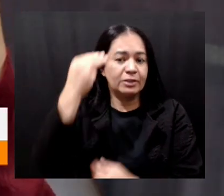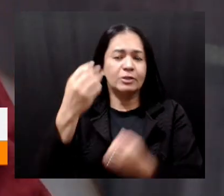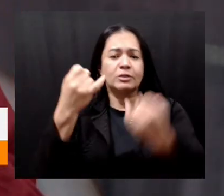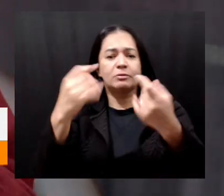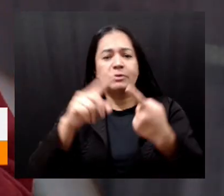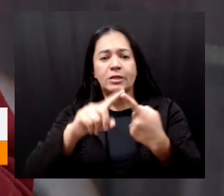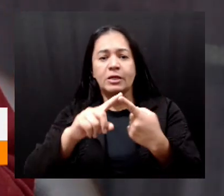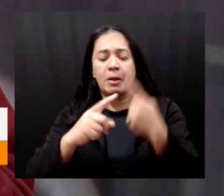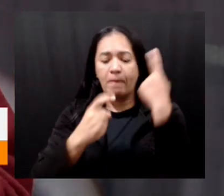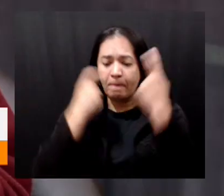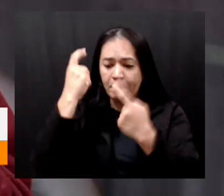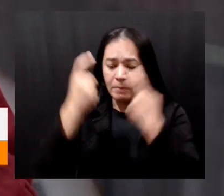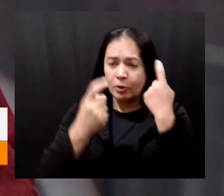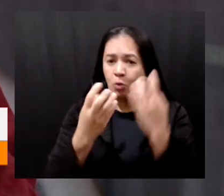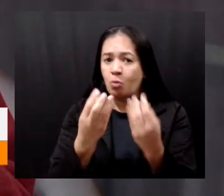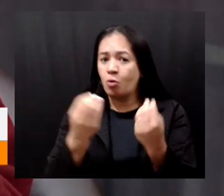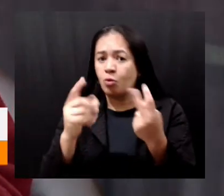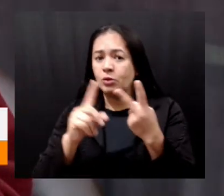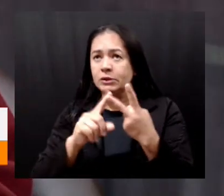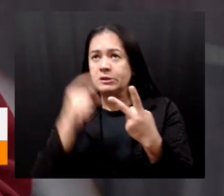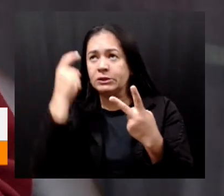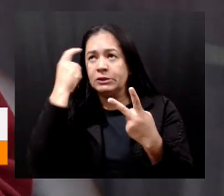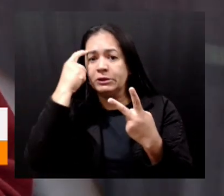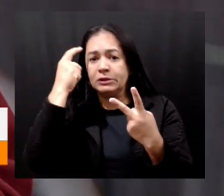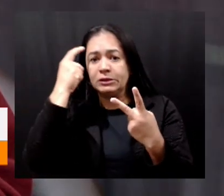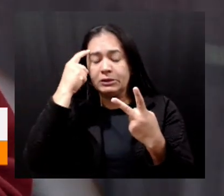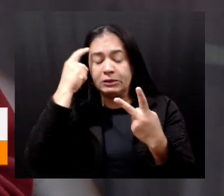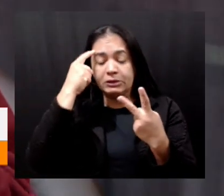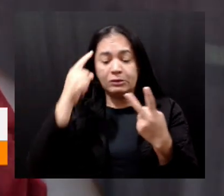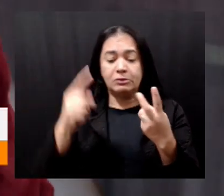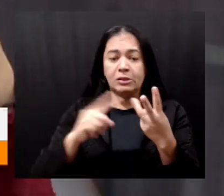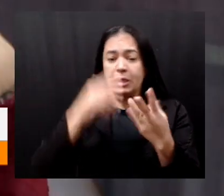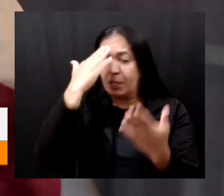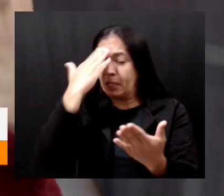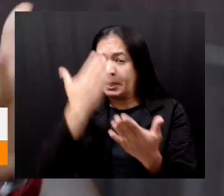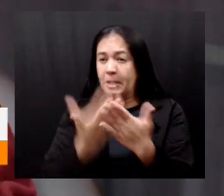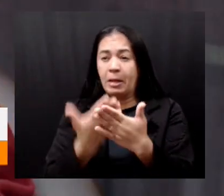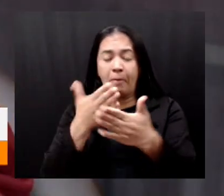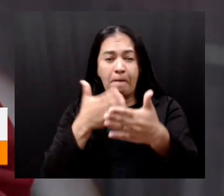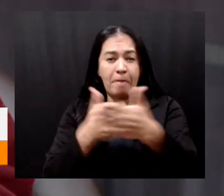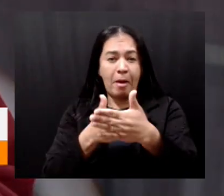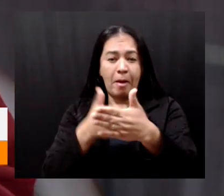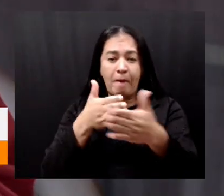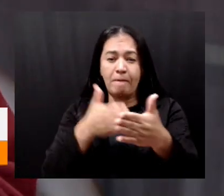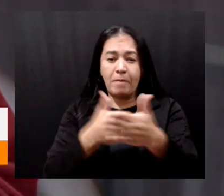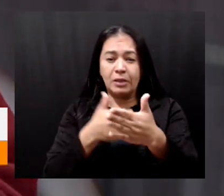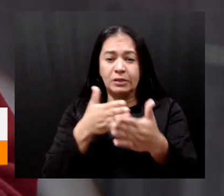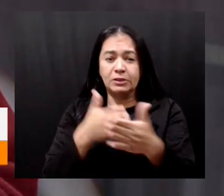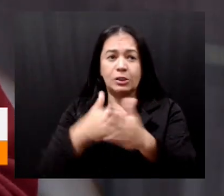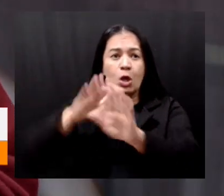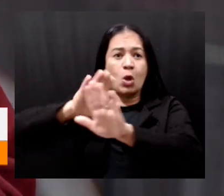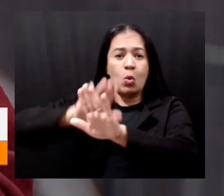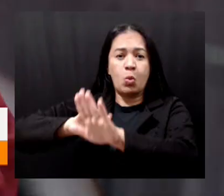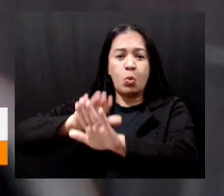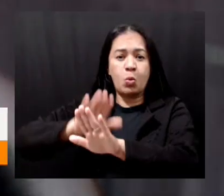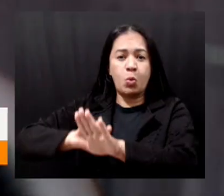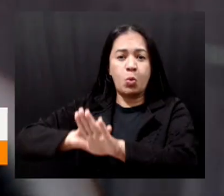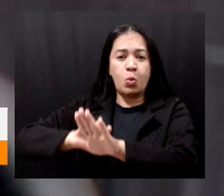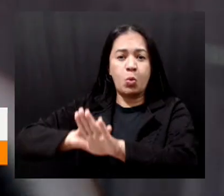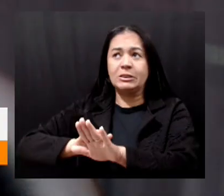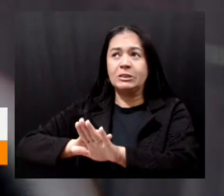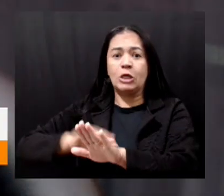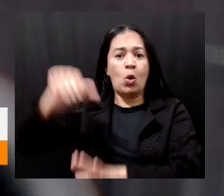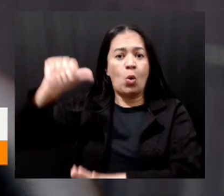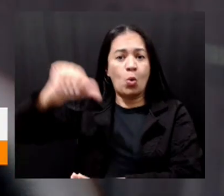de pensamentos intrusivos, de crenças limitantes, fantasias que muitas vezes são catastróficas. E quando a gente fala